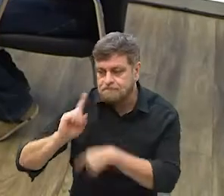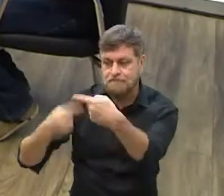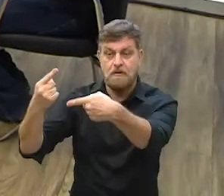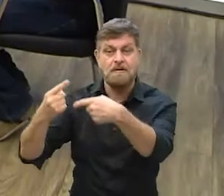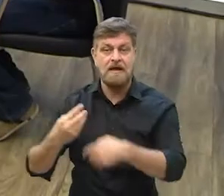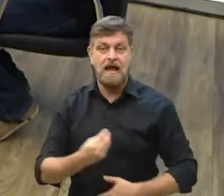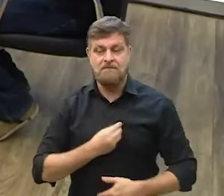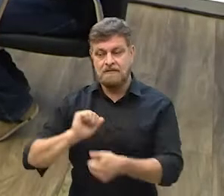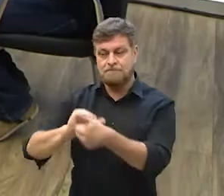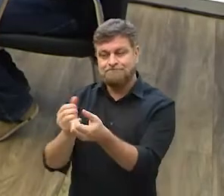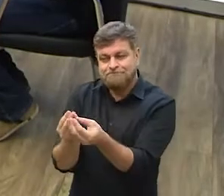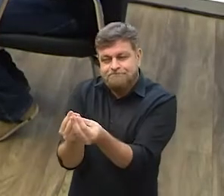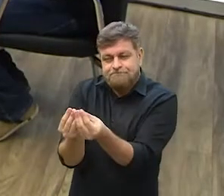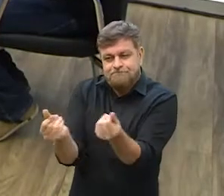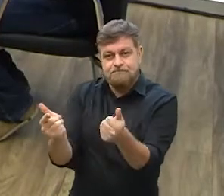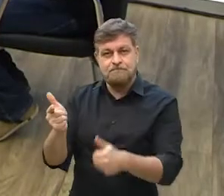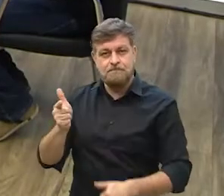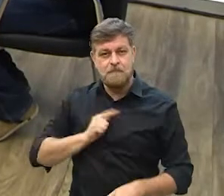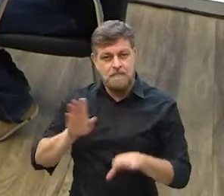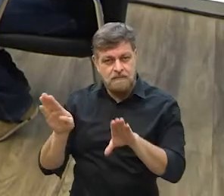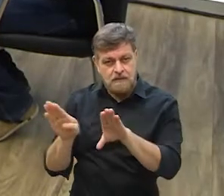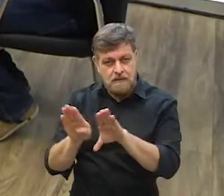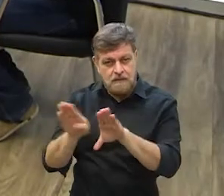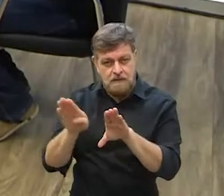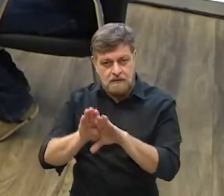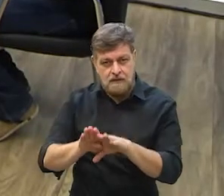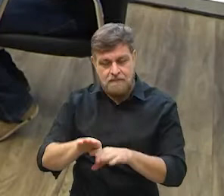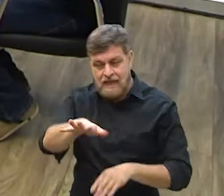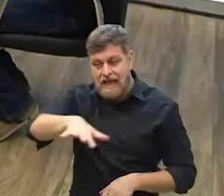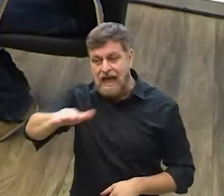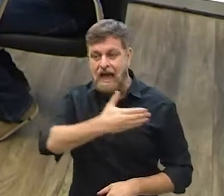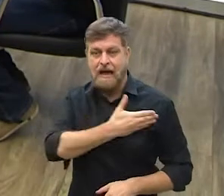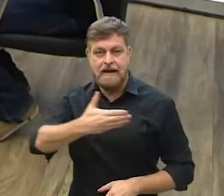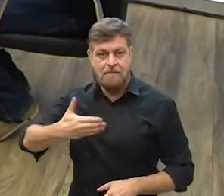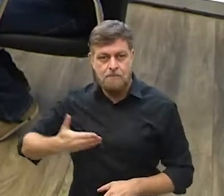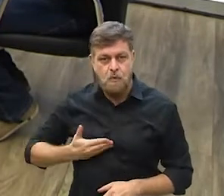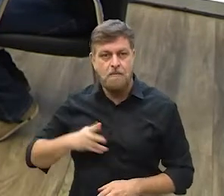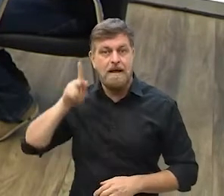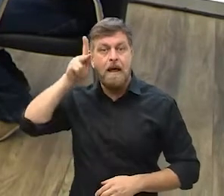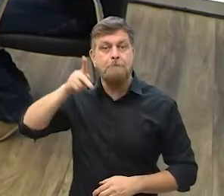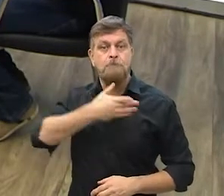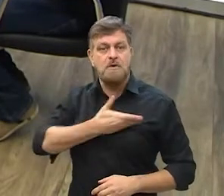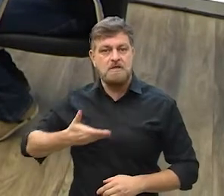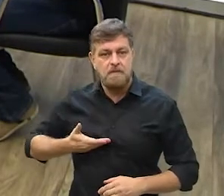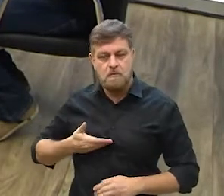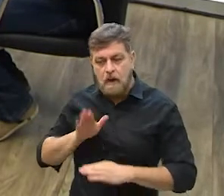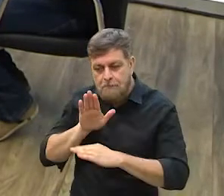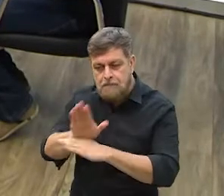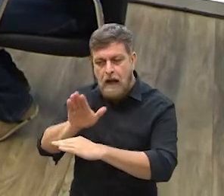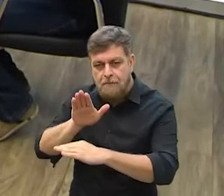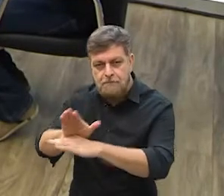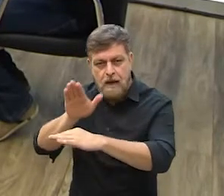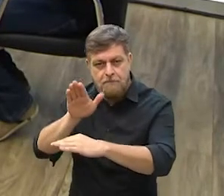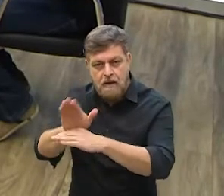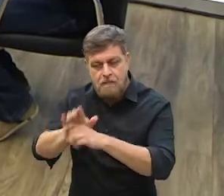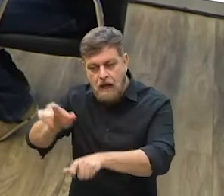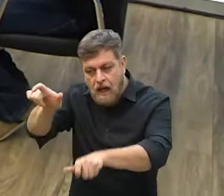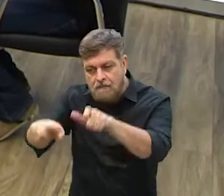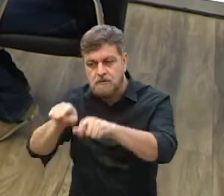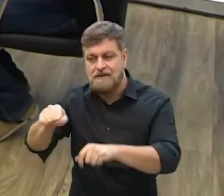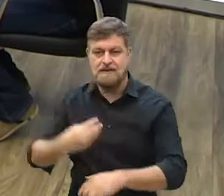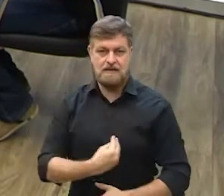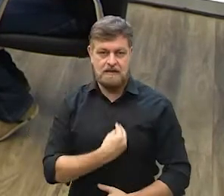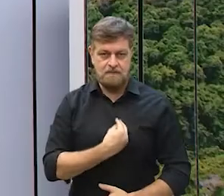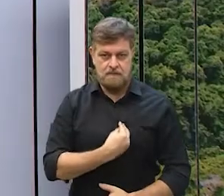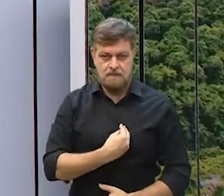qualidade de vida e, portanto, na oferta também de serviços públicos, né? Políticas públicas que cheguem na ponta para os moradores. Nós